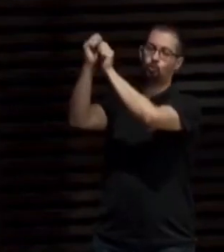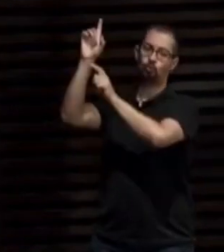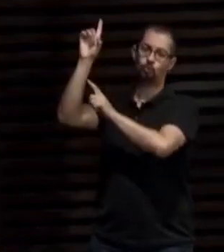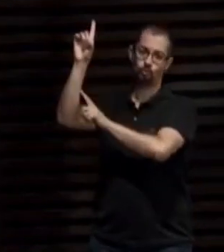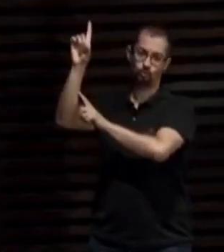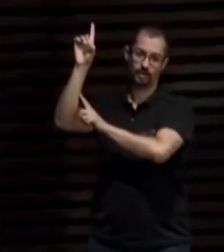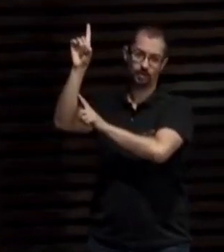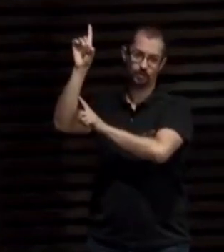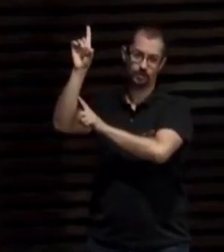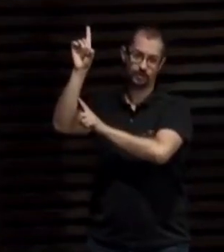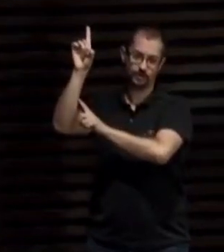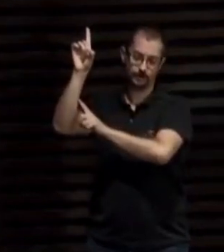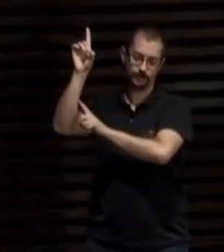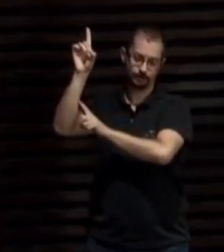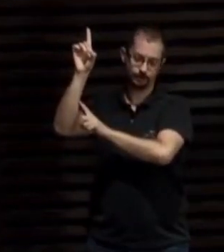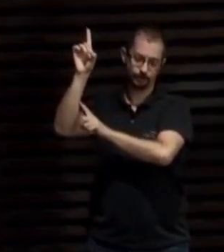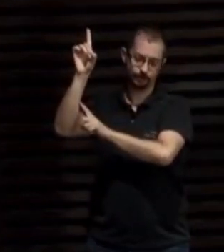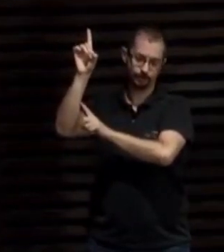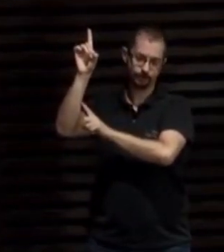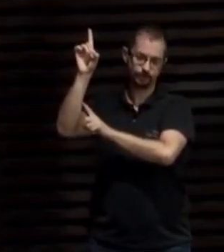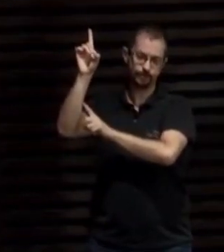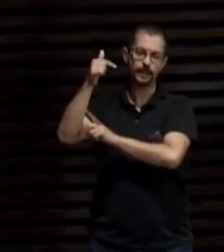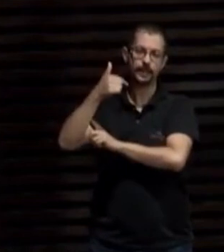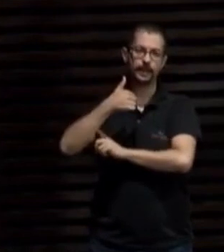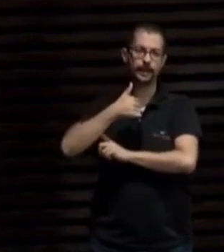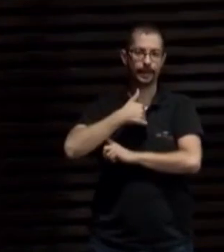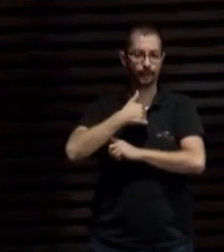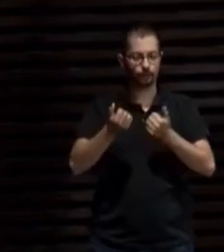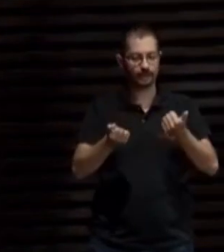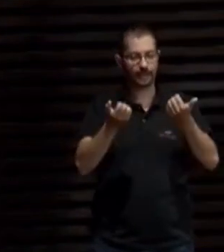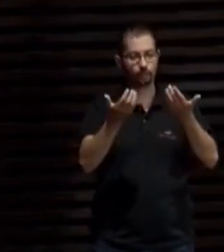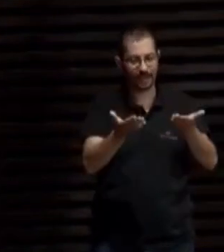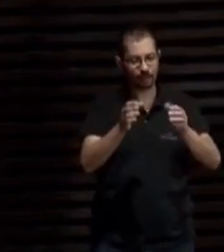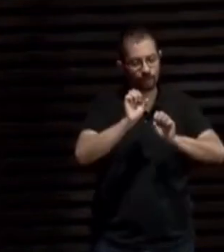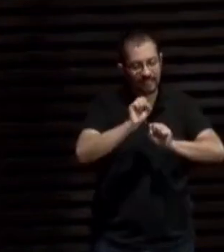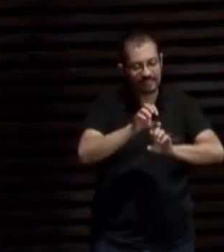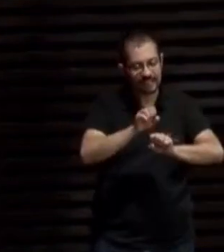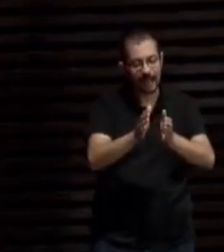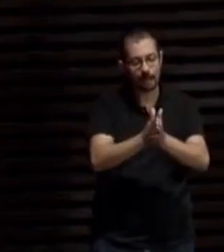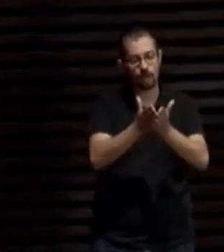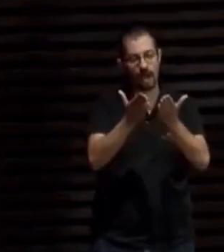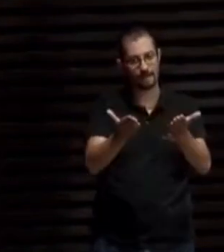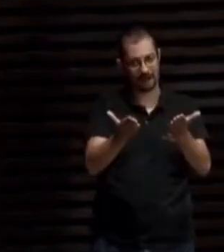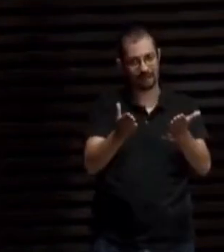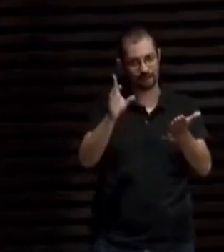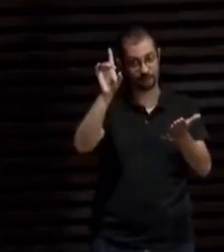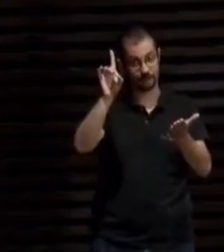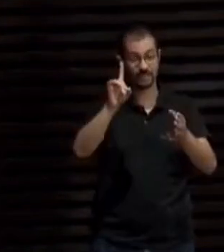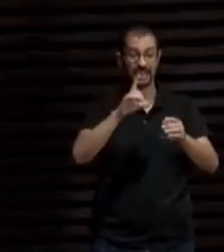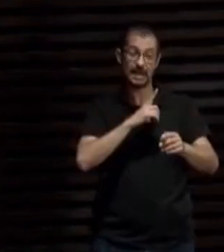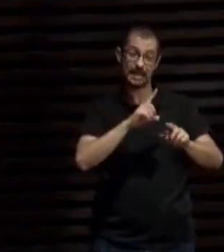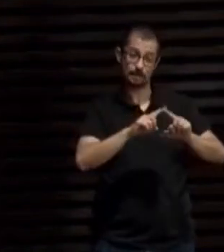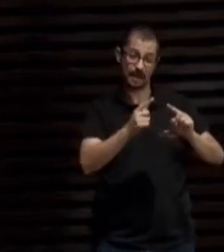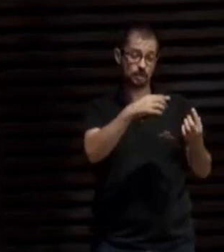gozo completo em si mesmos. Eu lhes tenho dado a tua palavra, e o mundo os odiou, porque eles